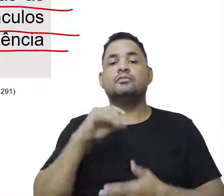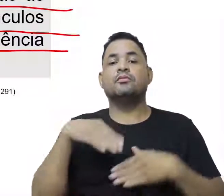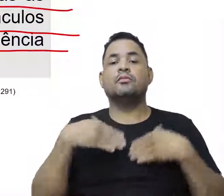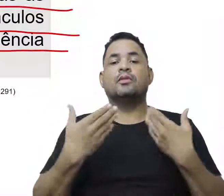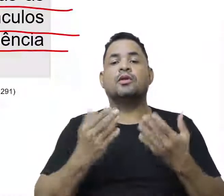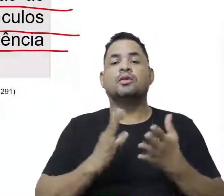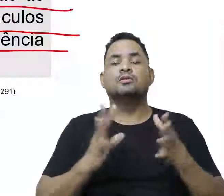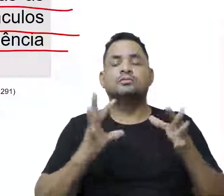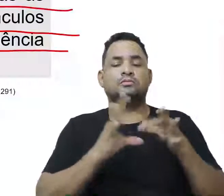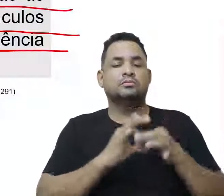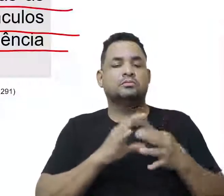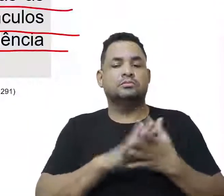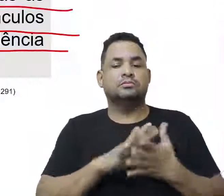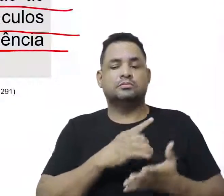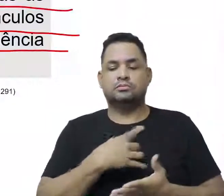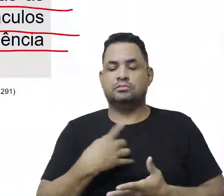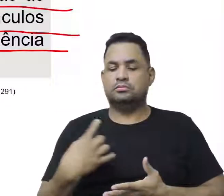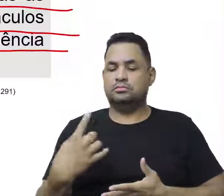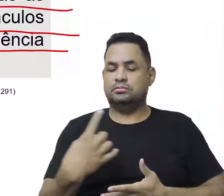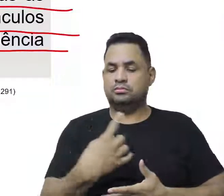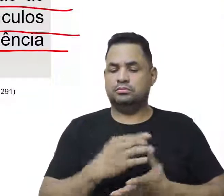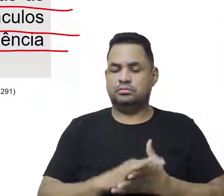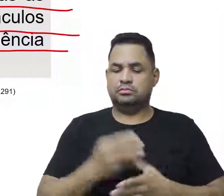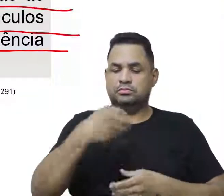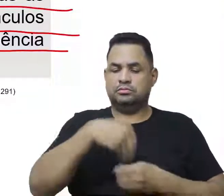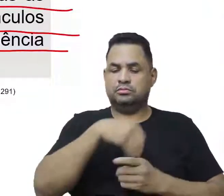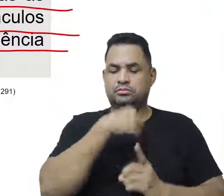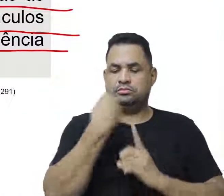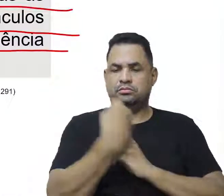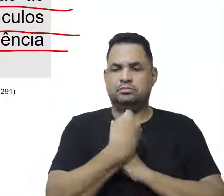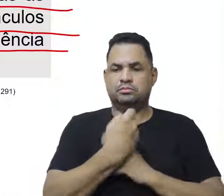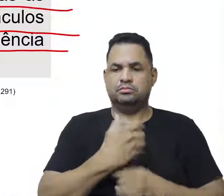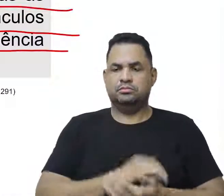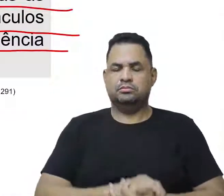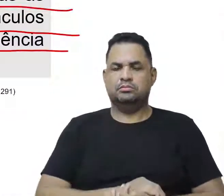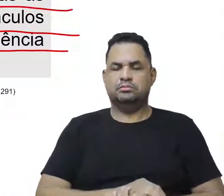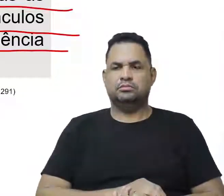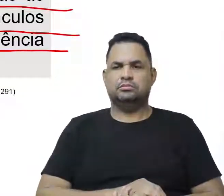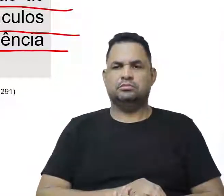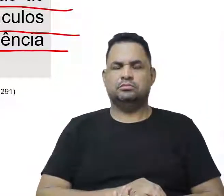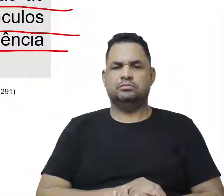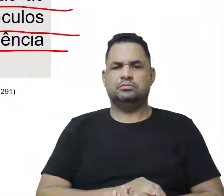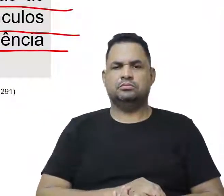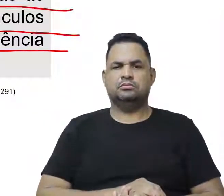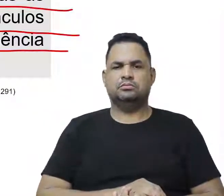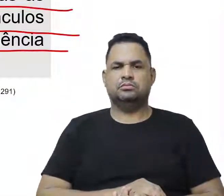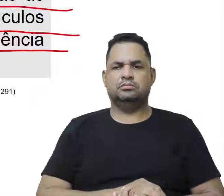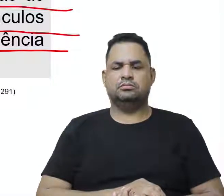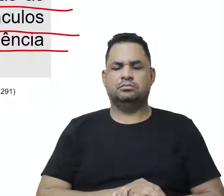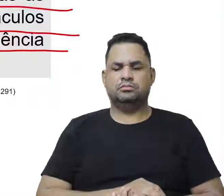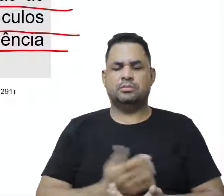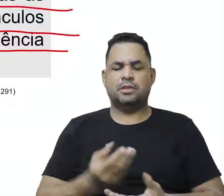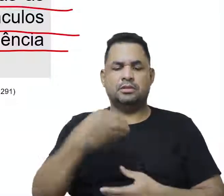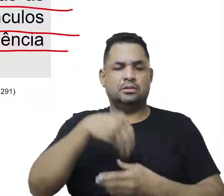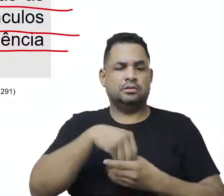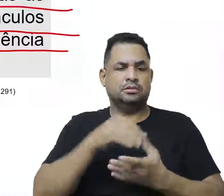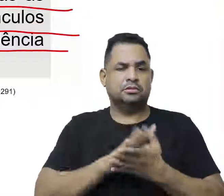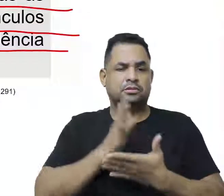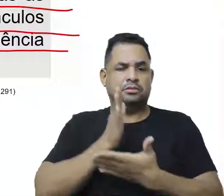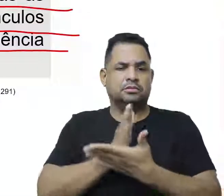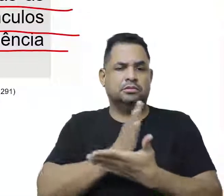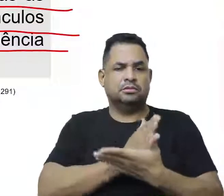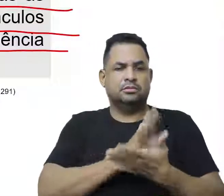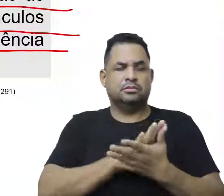ele fala Quais são os laços que unem os indivíduos dentro da sociedade é é a sua posição dentro dessa divisão